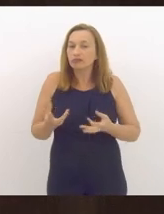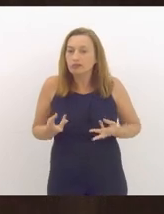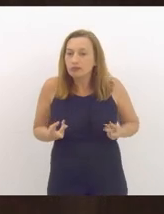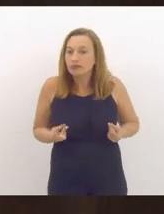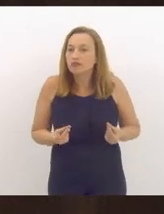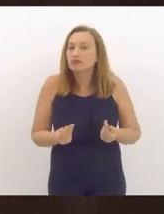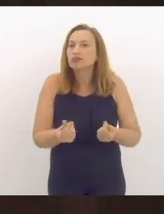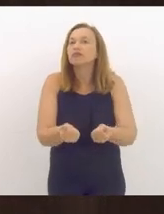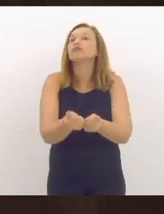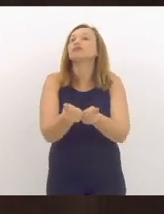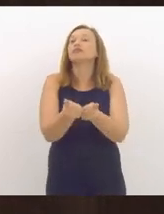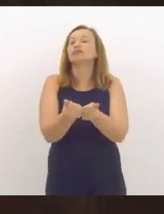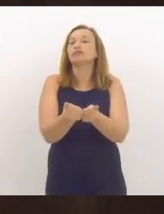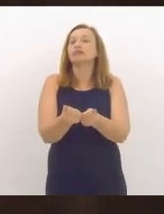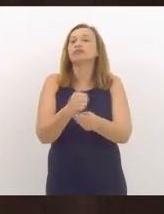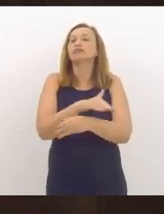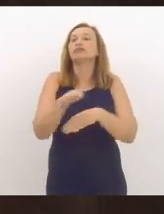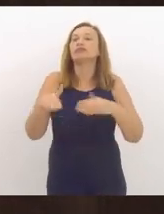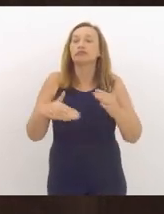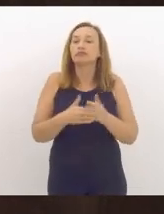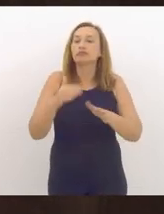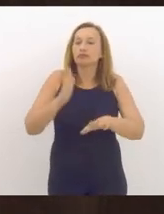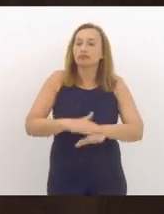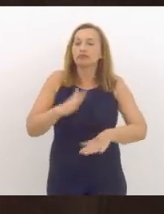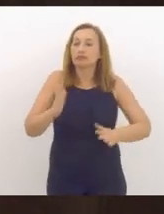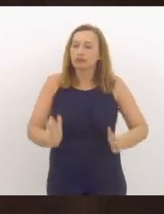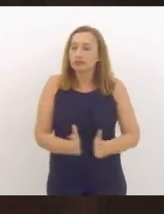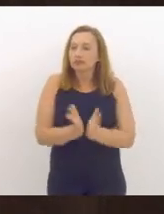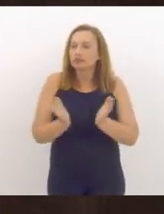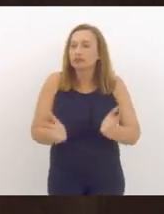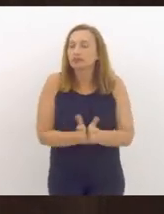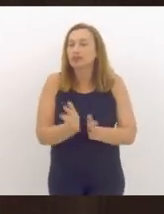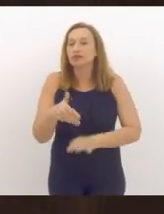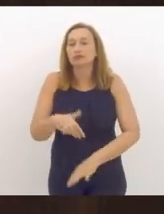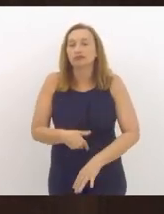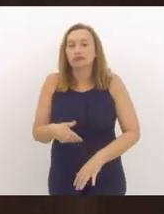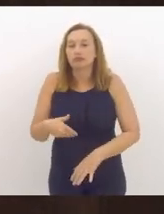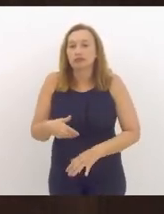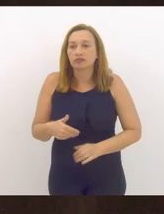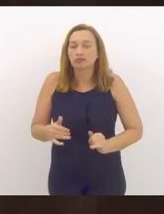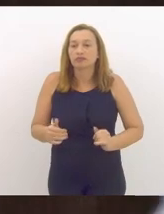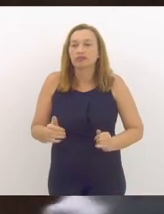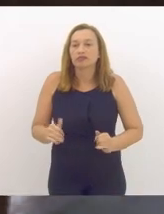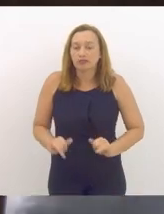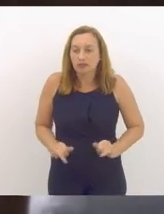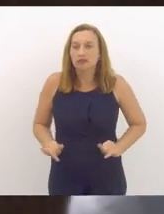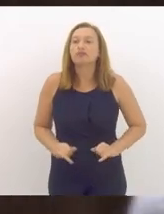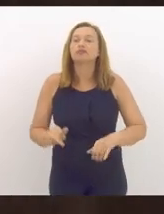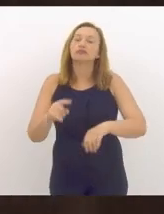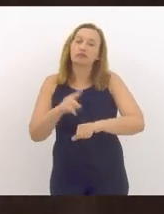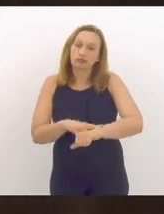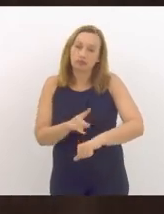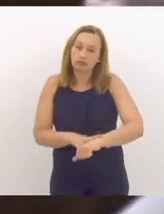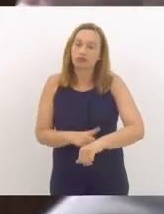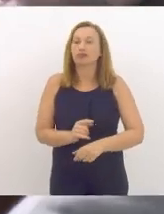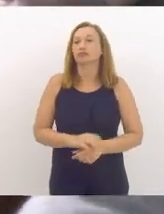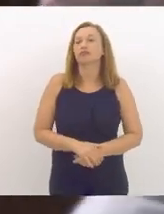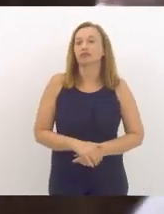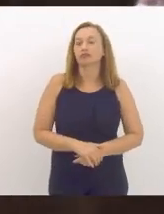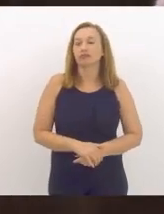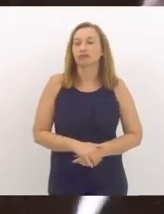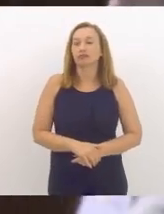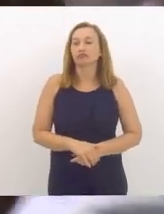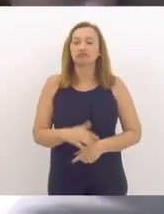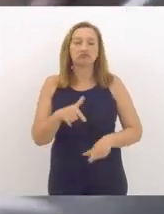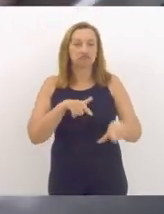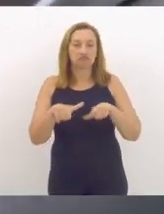sensibilidade àqueles e aquelas que mais sofrem no momento em que o nosso povo está passando fome, que o nosso povo não tem